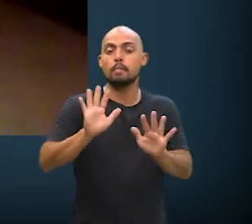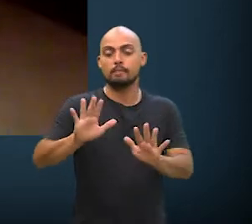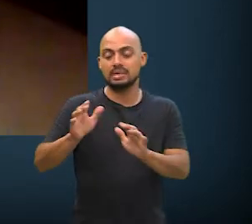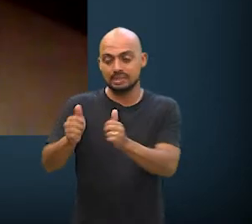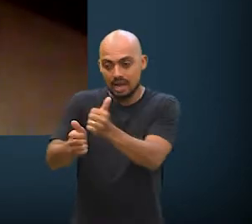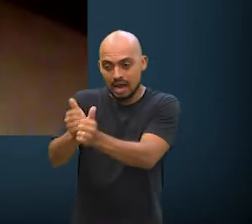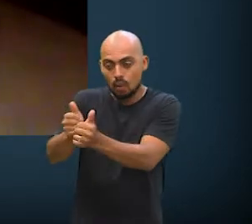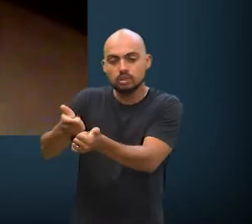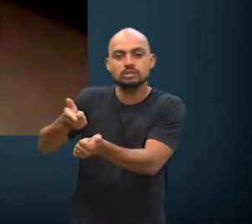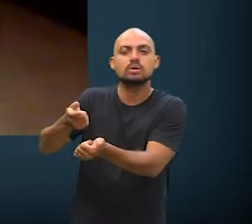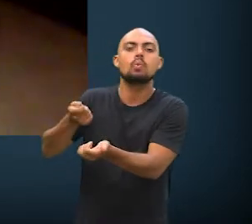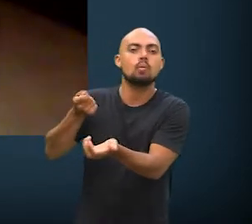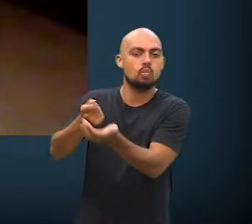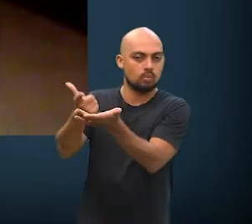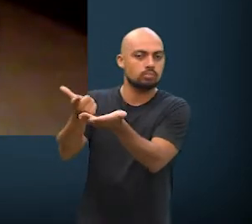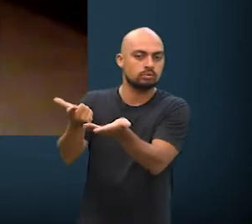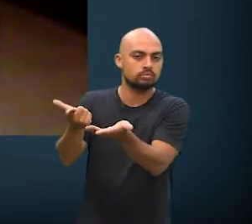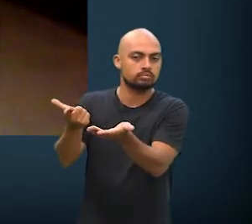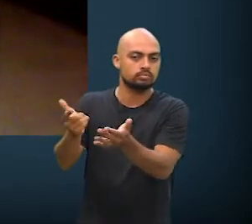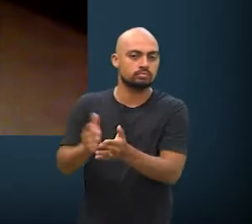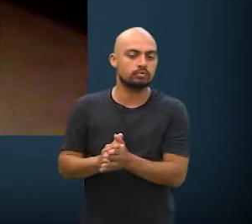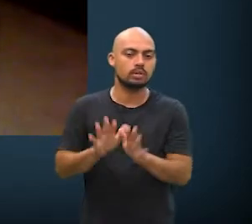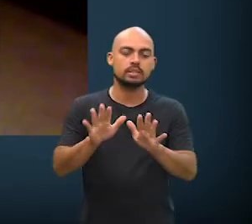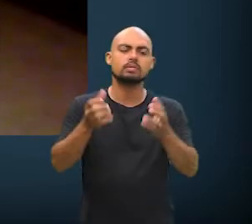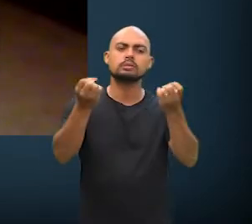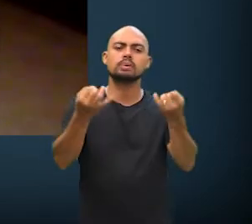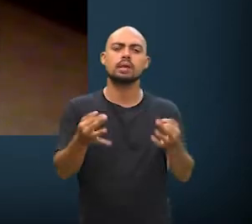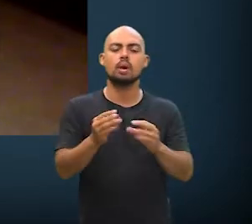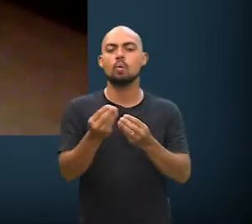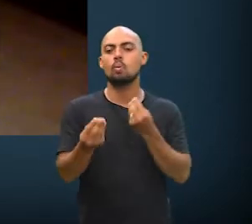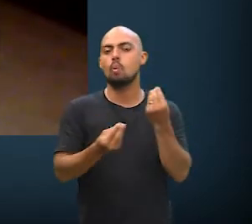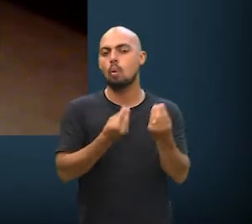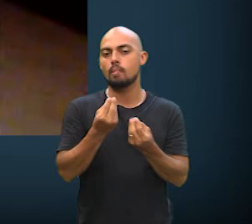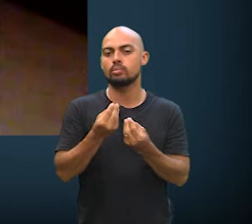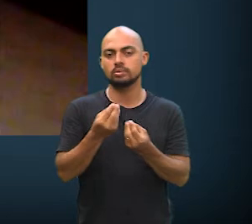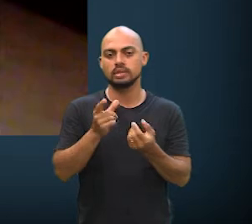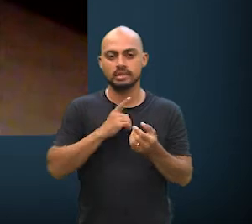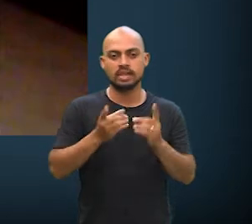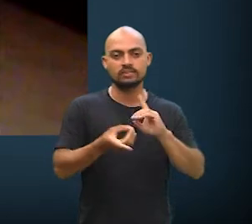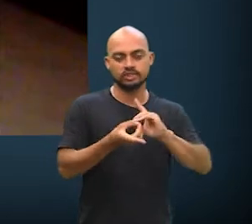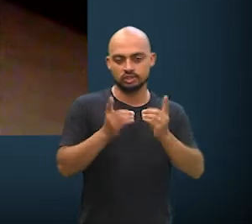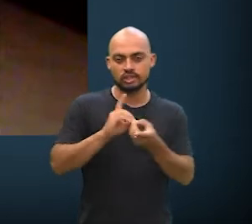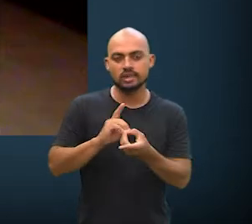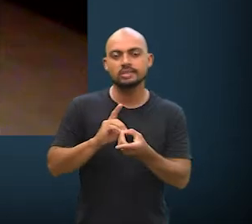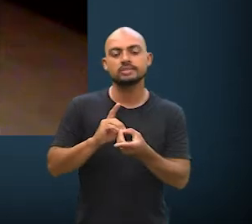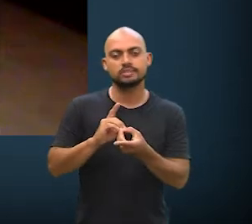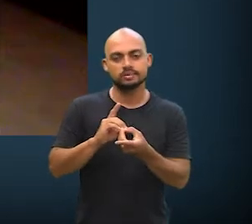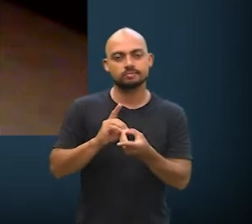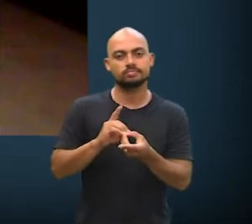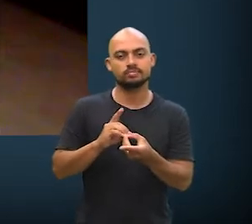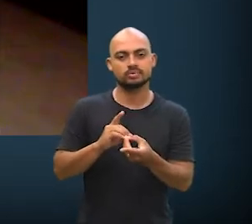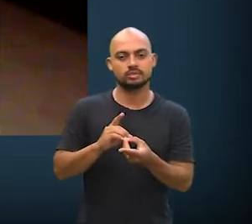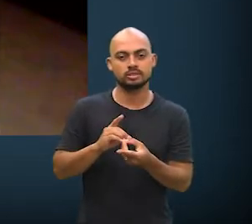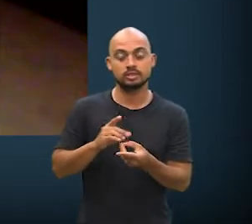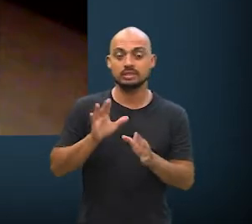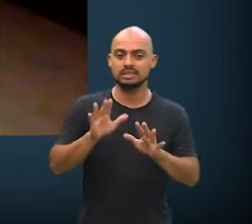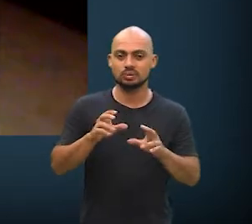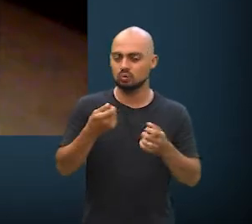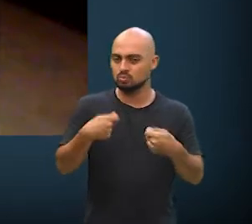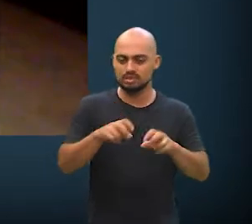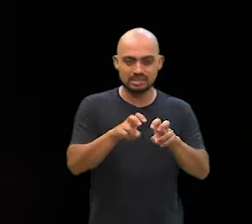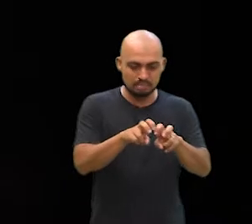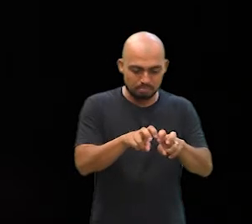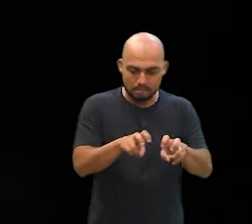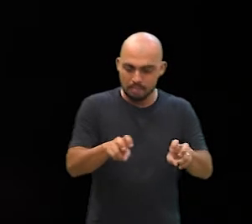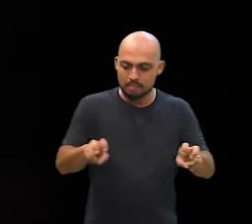explicar isso? Então, essa parte didática foi muito importante para que a gente começasse a falar no dia a dia. Você não precisa sentar numa mesa e começar a